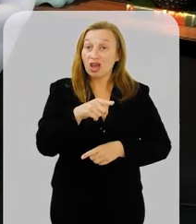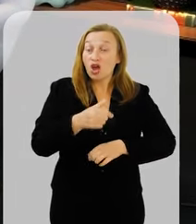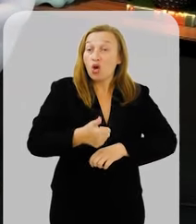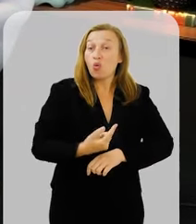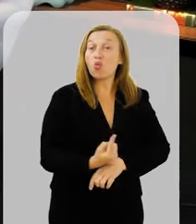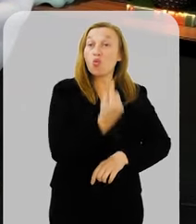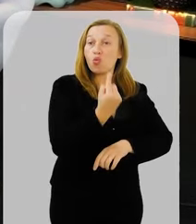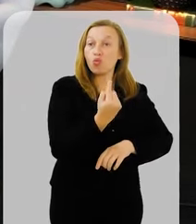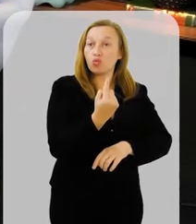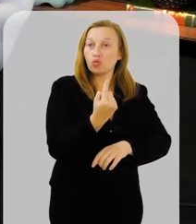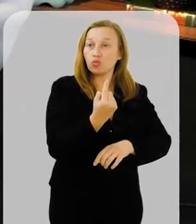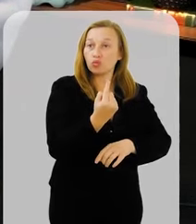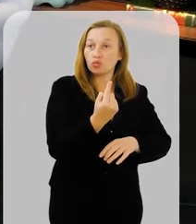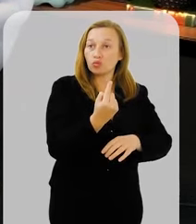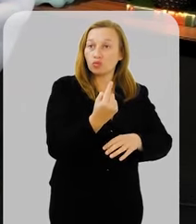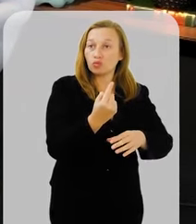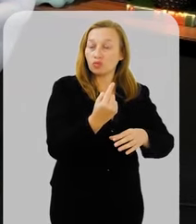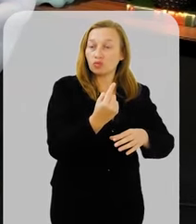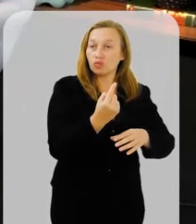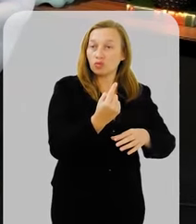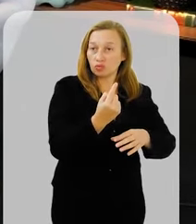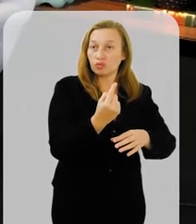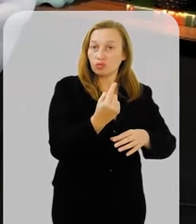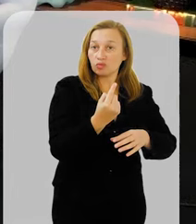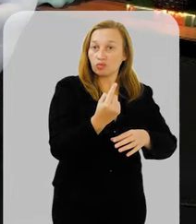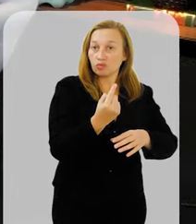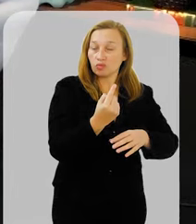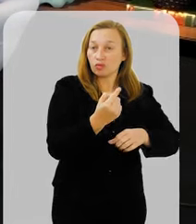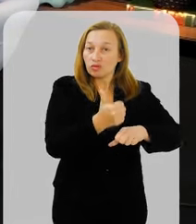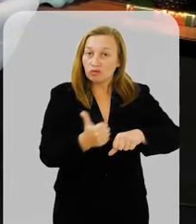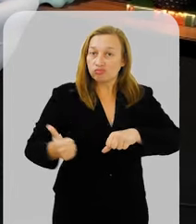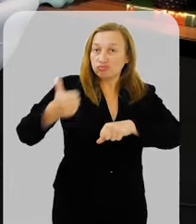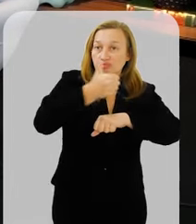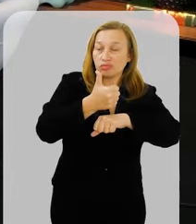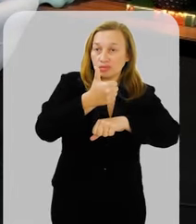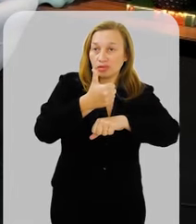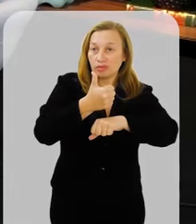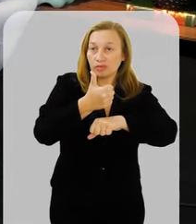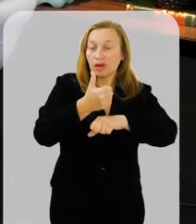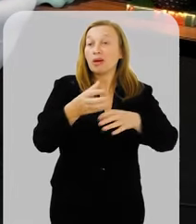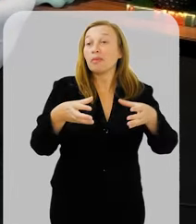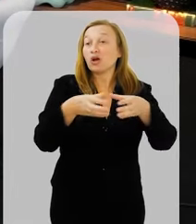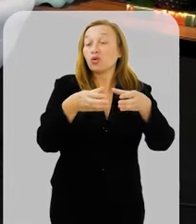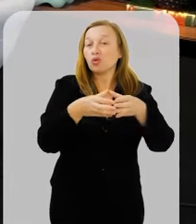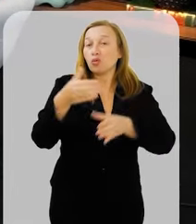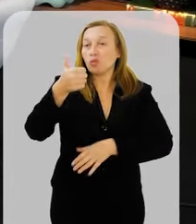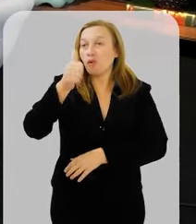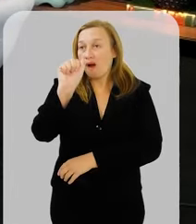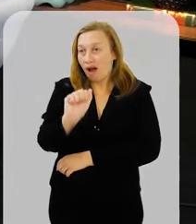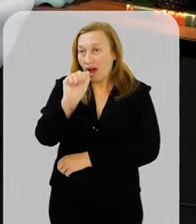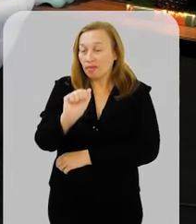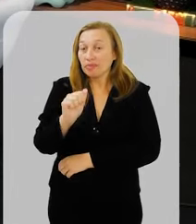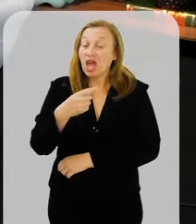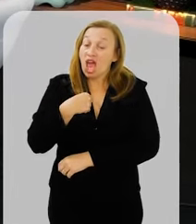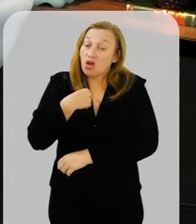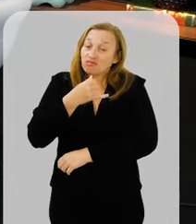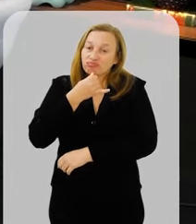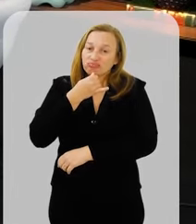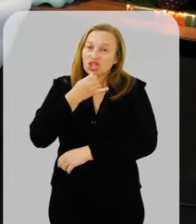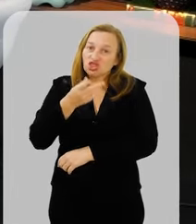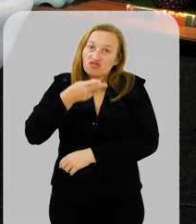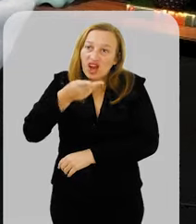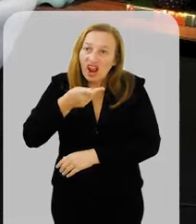Série A, que é a primeira divisão do Campeonato Carioca. Eu lamento fazer